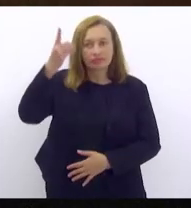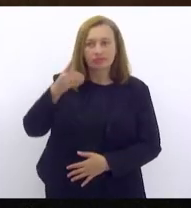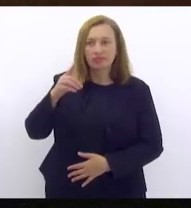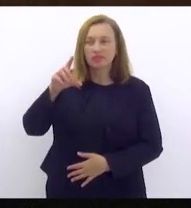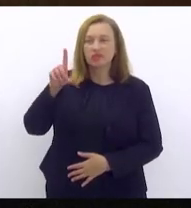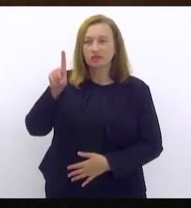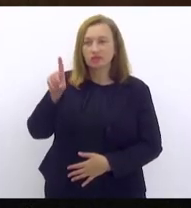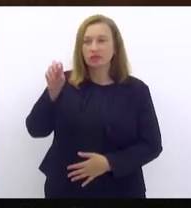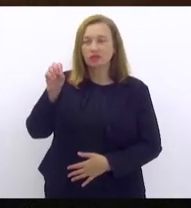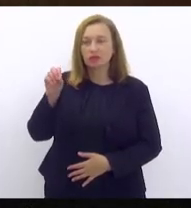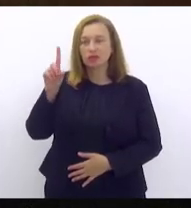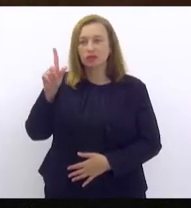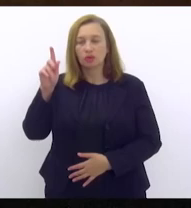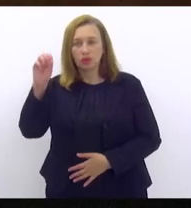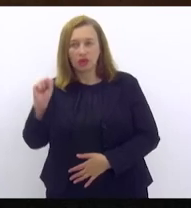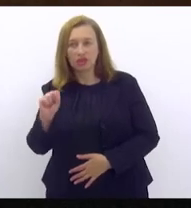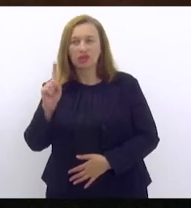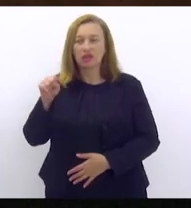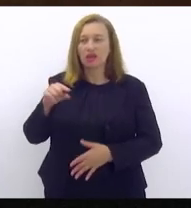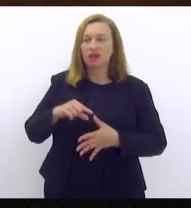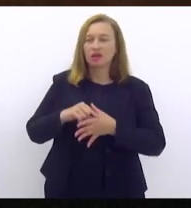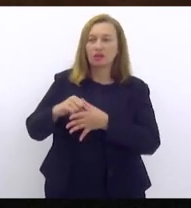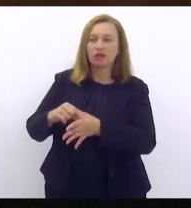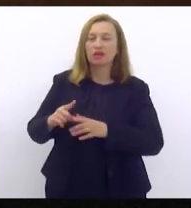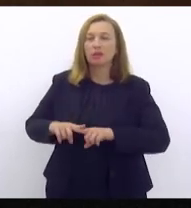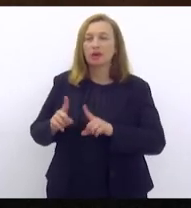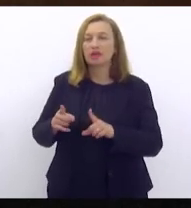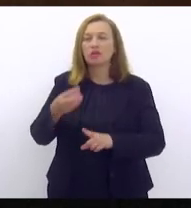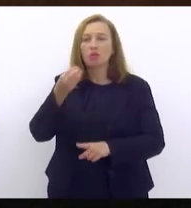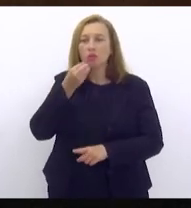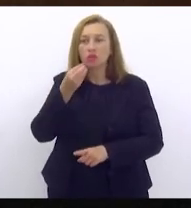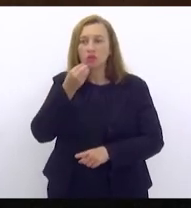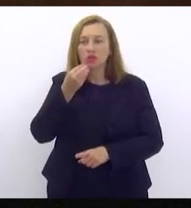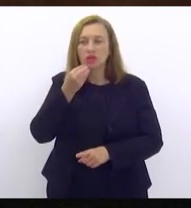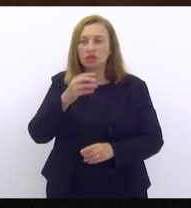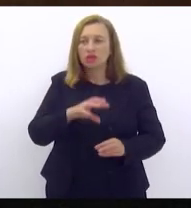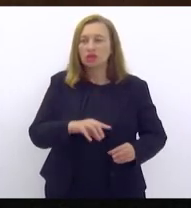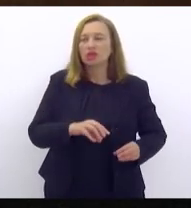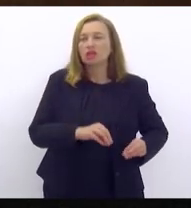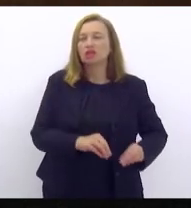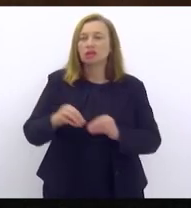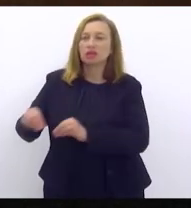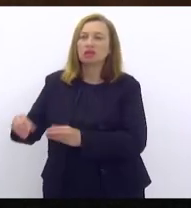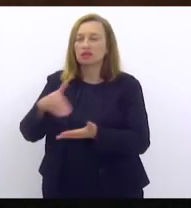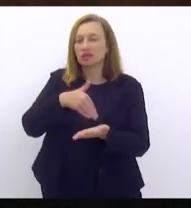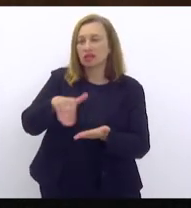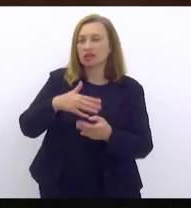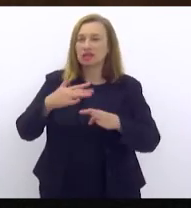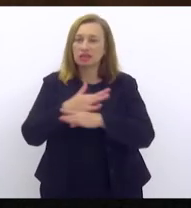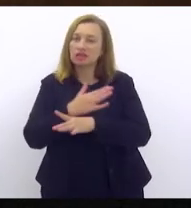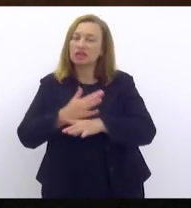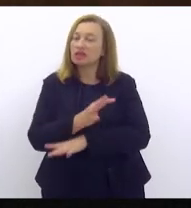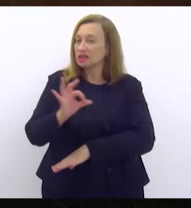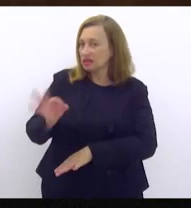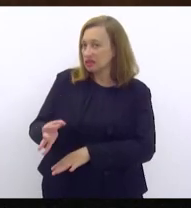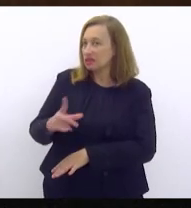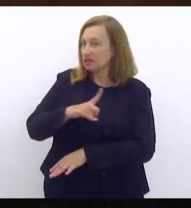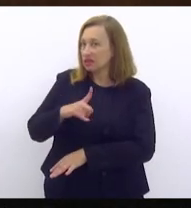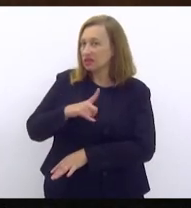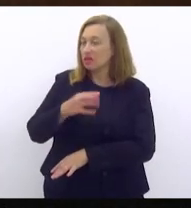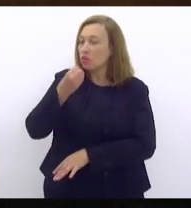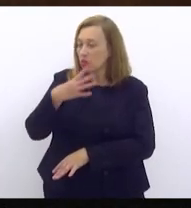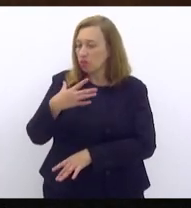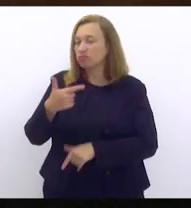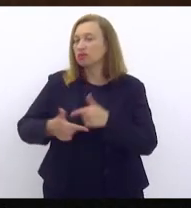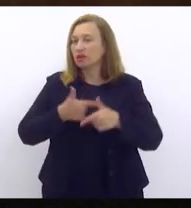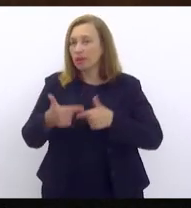Douglas Ruas, que era o líder, mas com a oportunidade de ir para a Secretaria das Cidades, onde eu tenho absoluta certeza que vai exercer